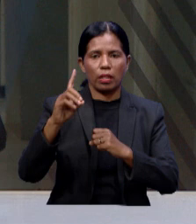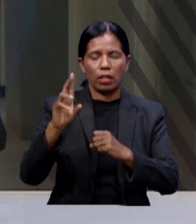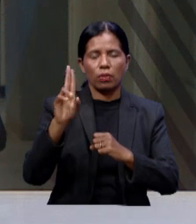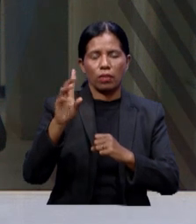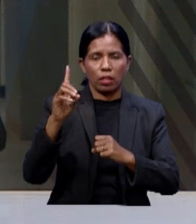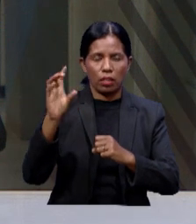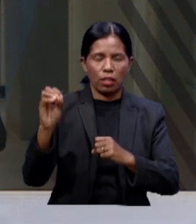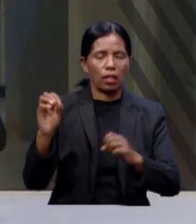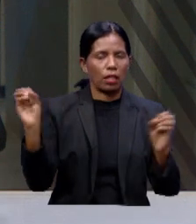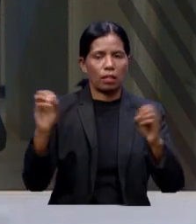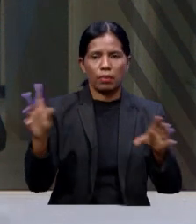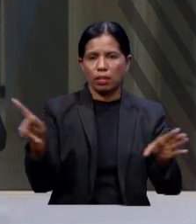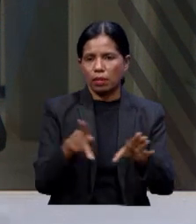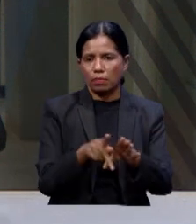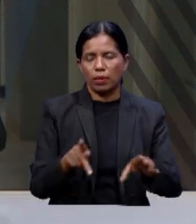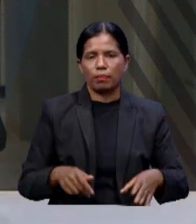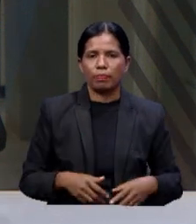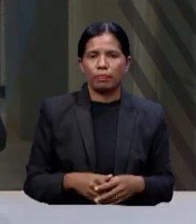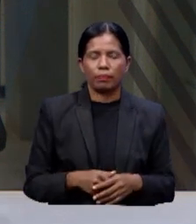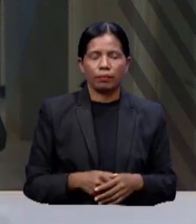Marca Presença.